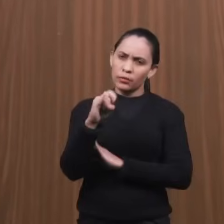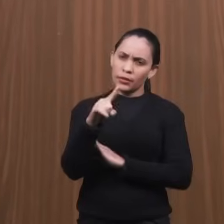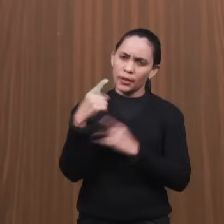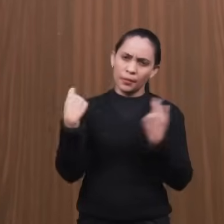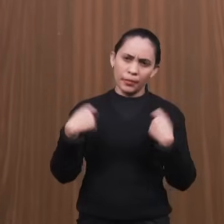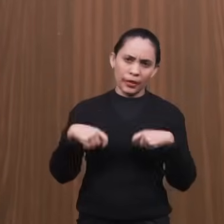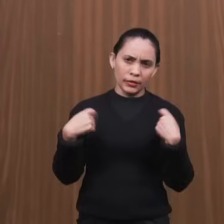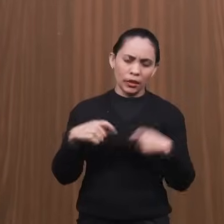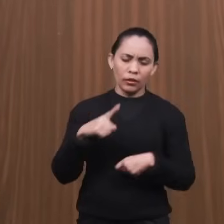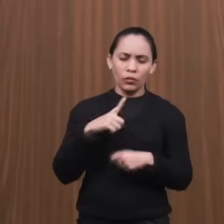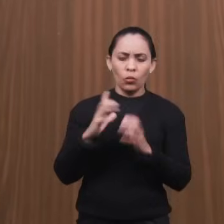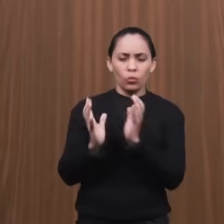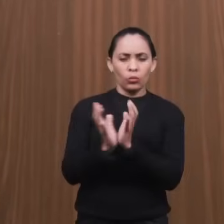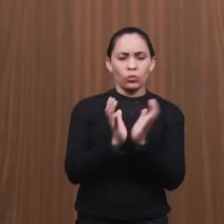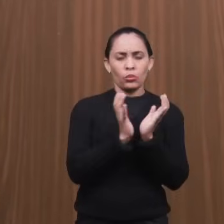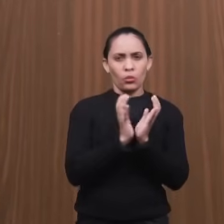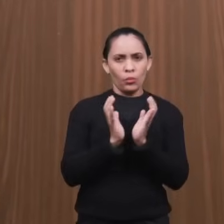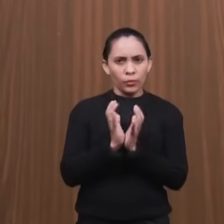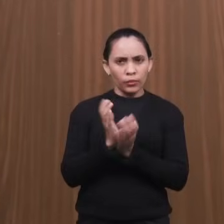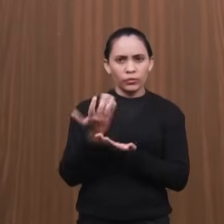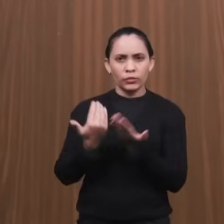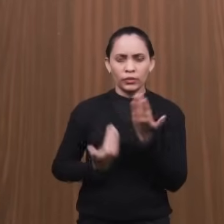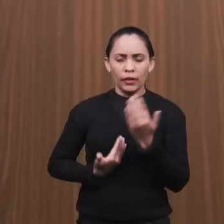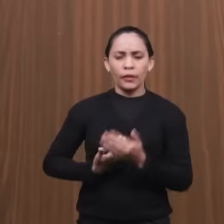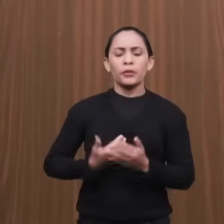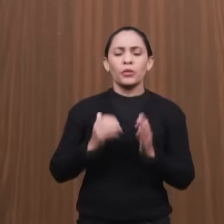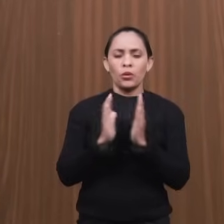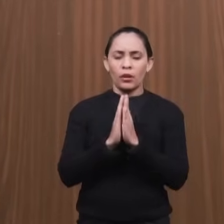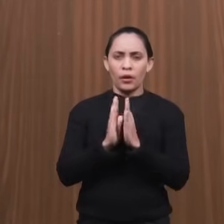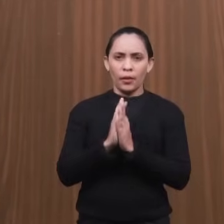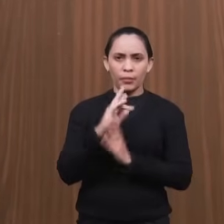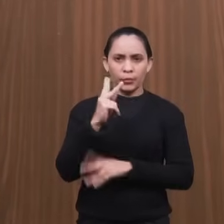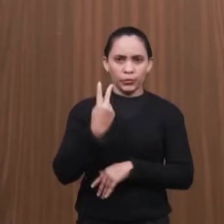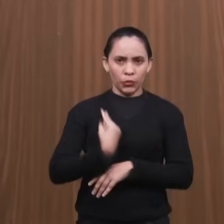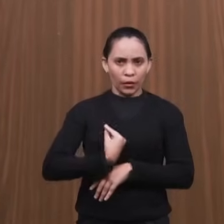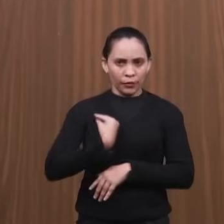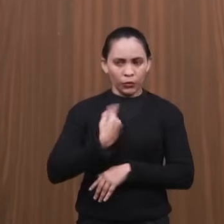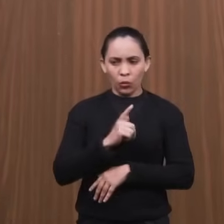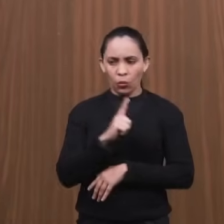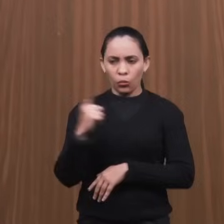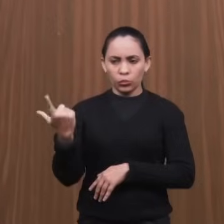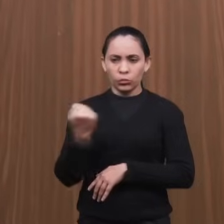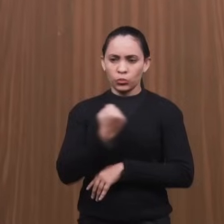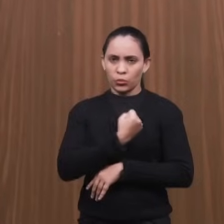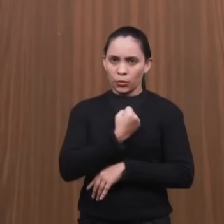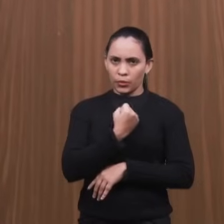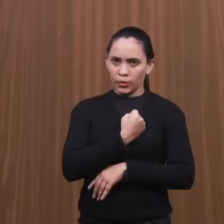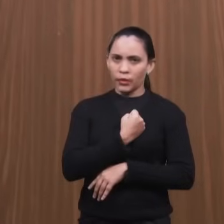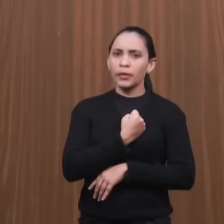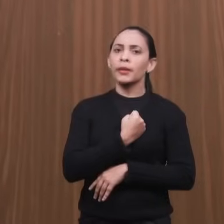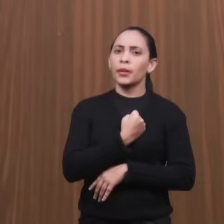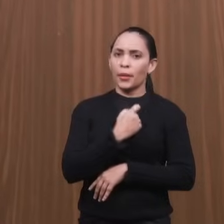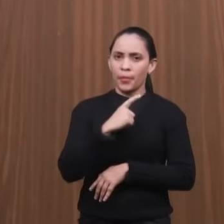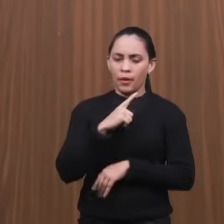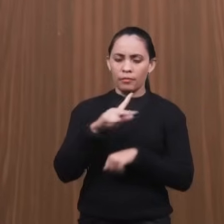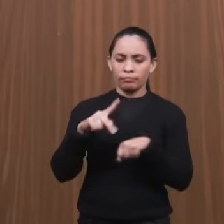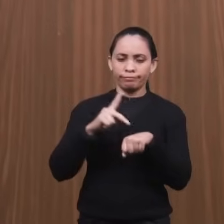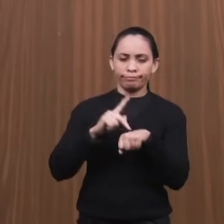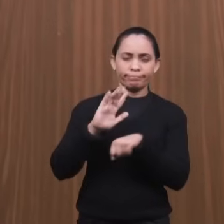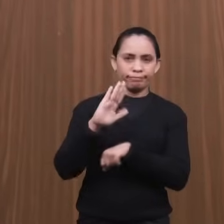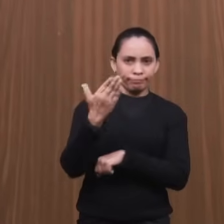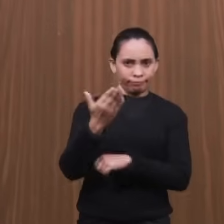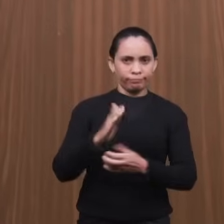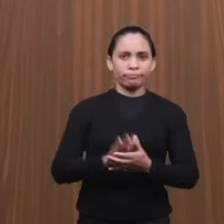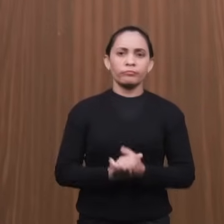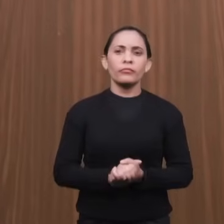necessidade. Existe um grupo de irmãos ali que vai orar por você, vai lhe atender. Há um outro número também para ligações vindas do